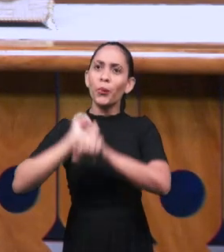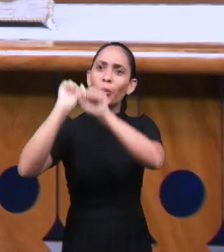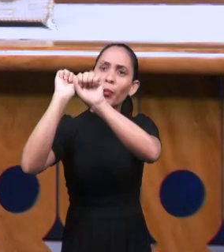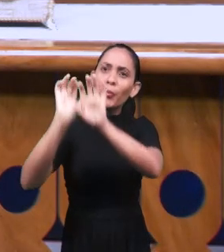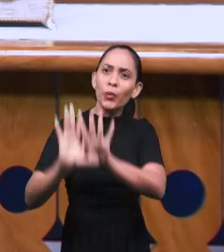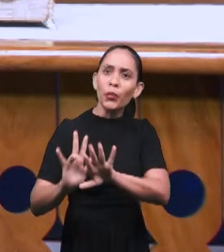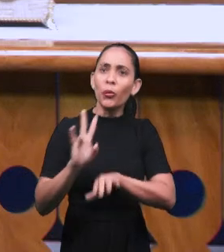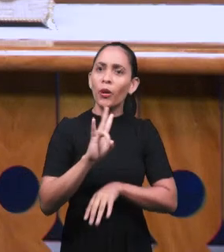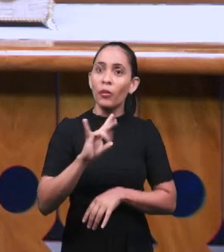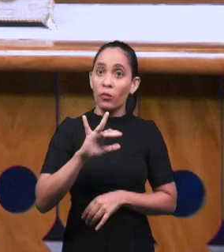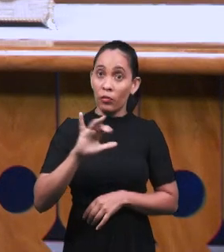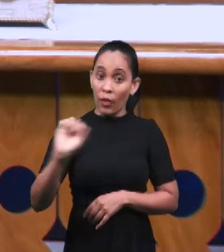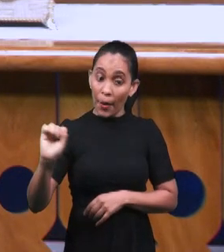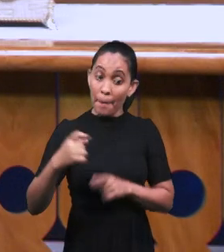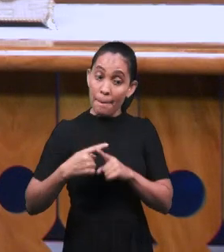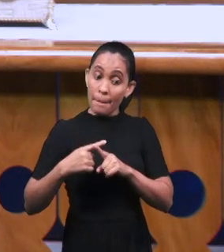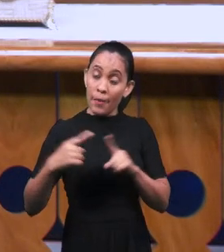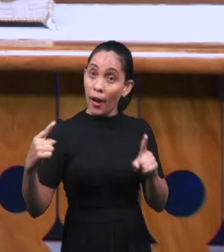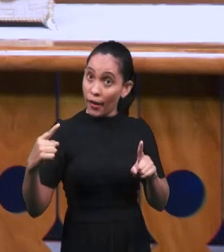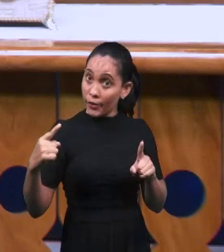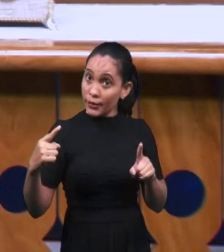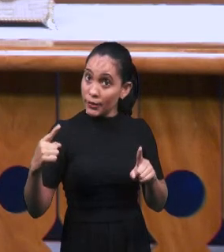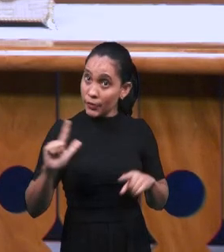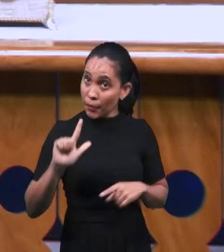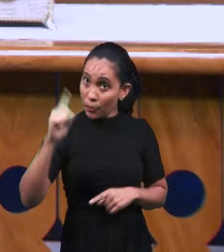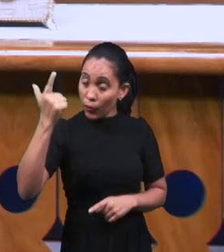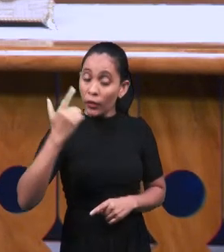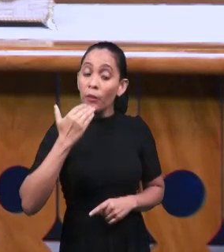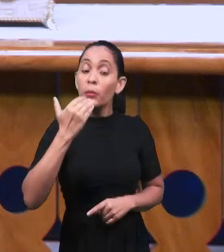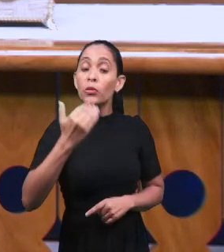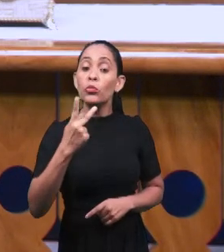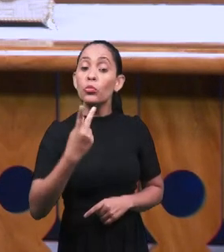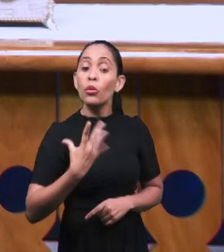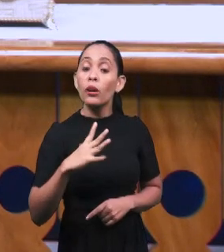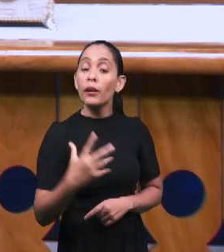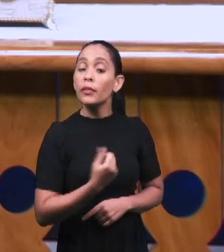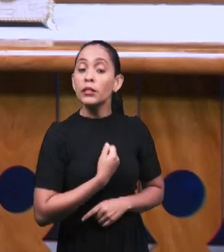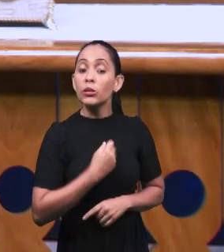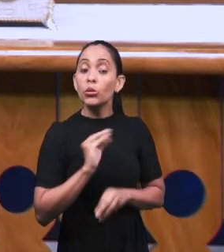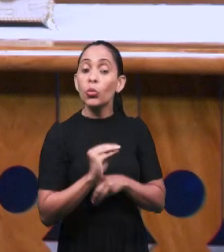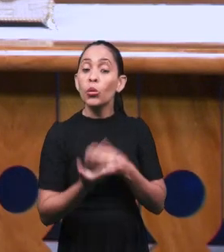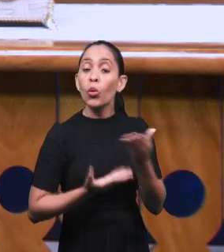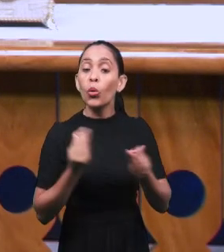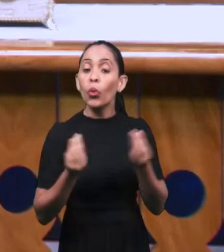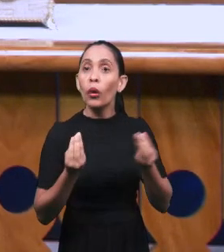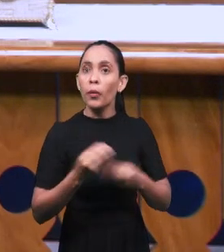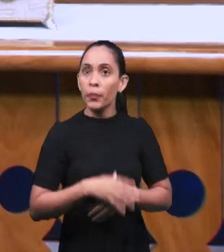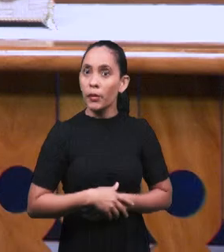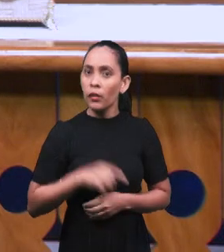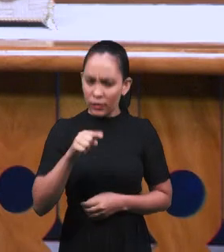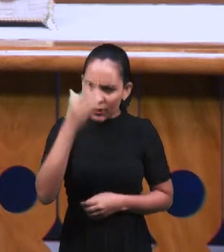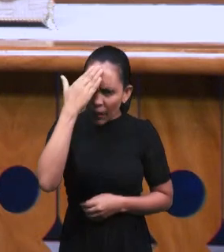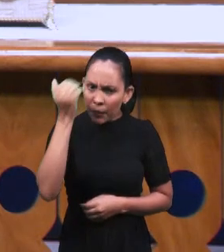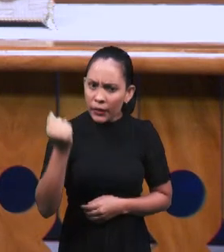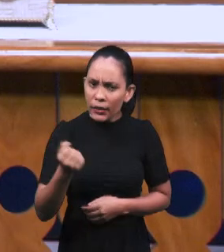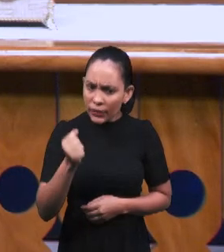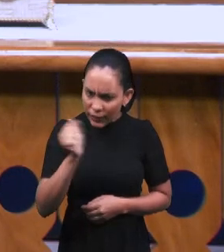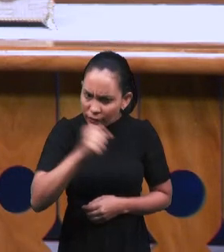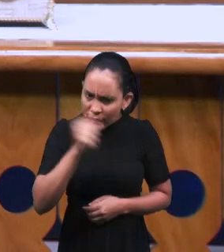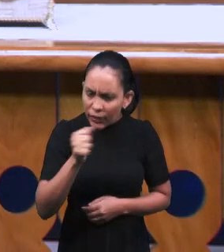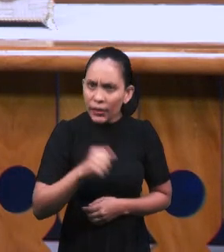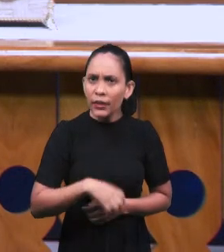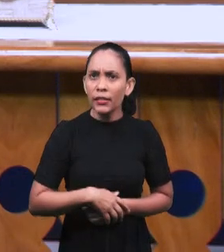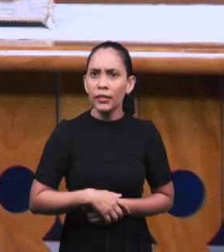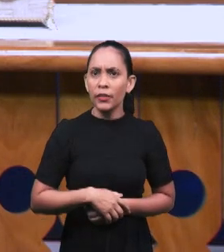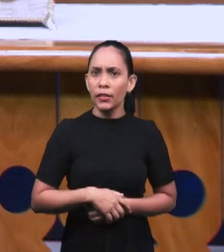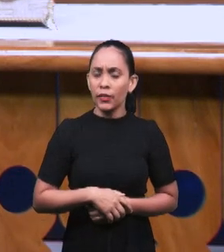E ele vai pedir contas disso. Eu não sabia. Você sabia sim. Sabia. Então, é como lei. A pessoa infringiu